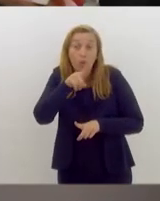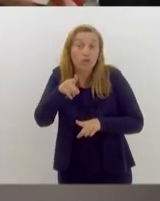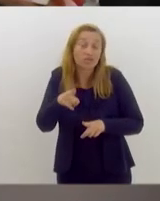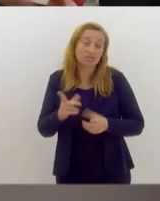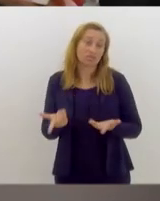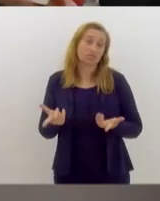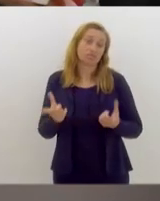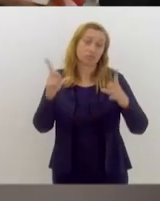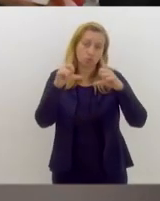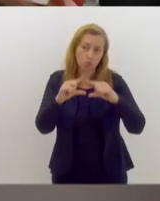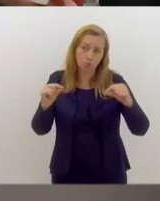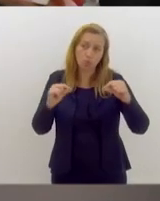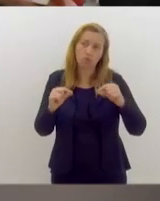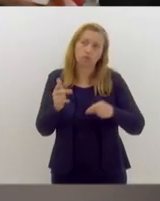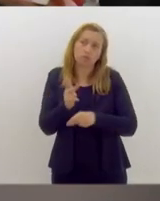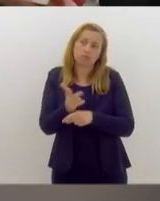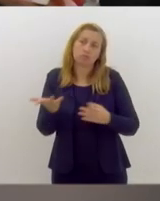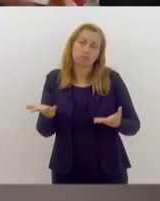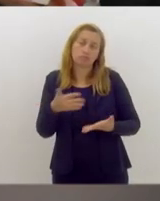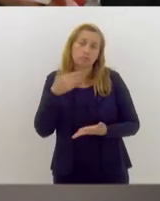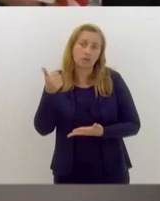câmera.